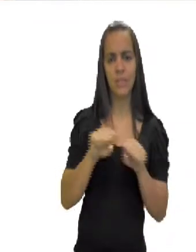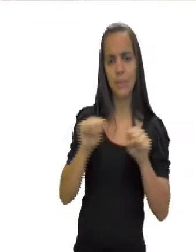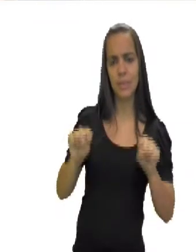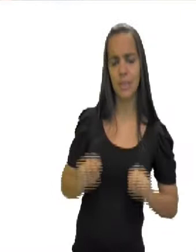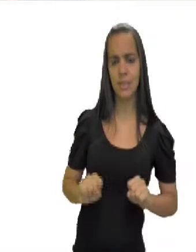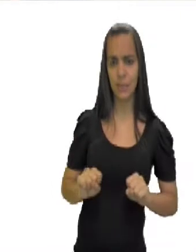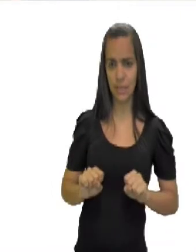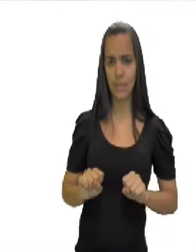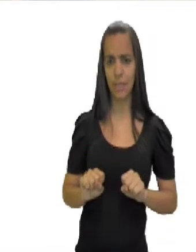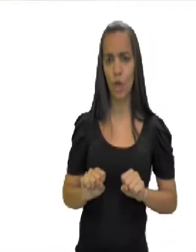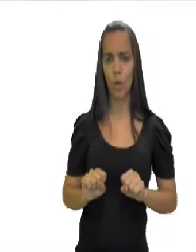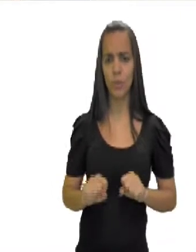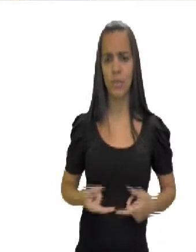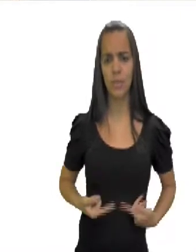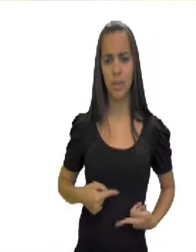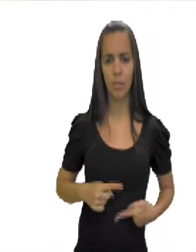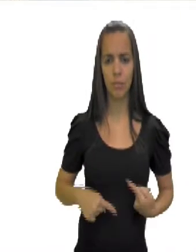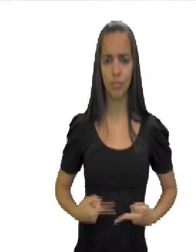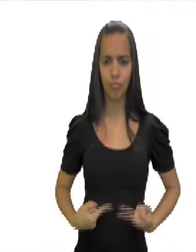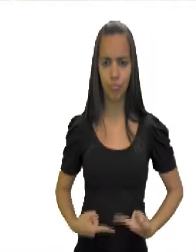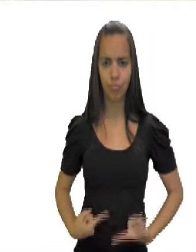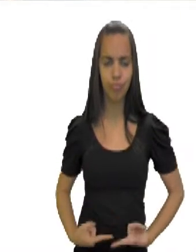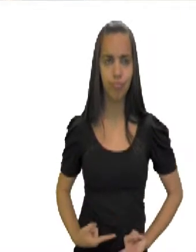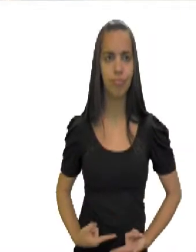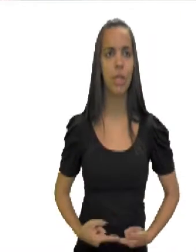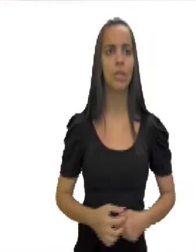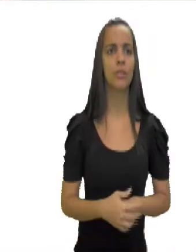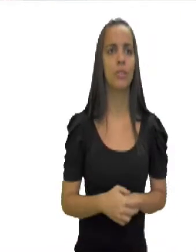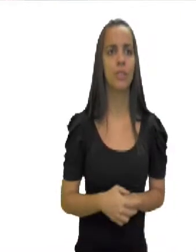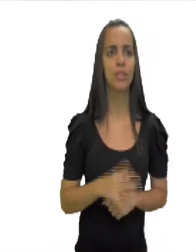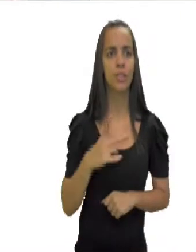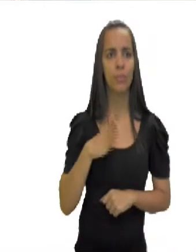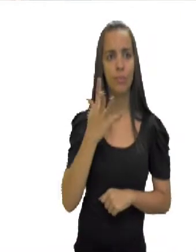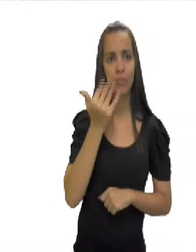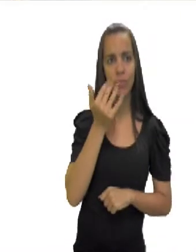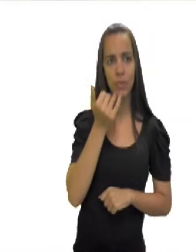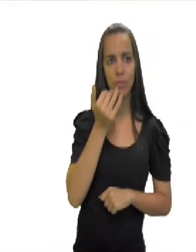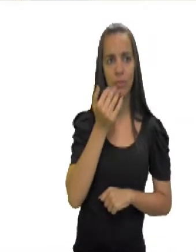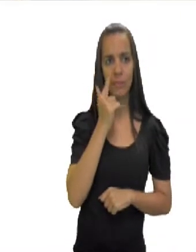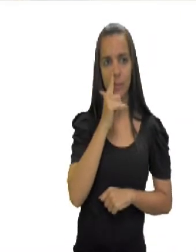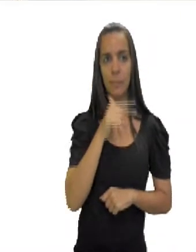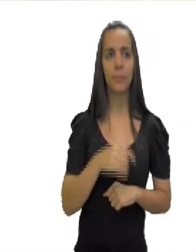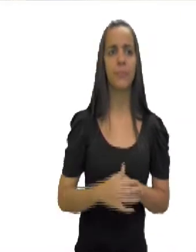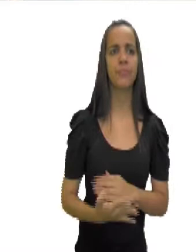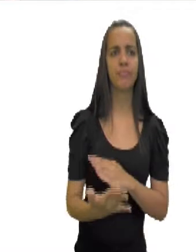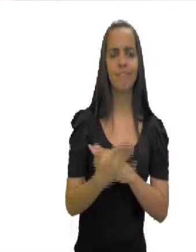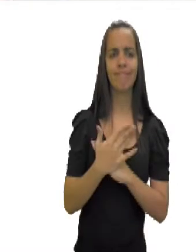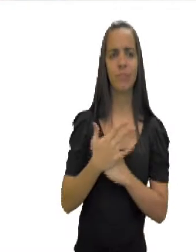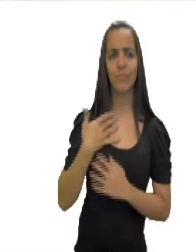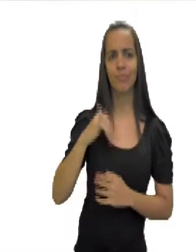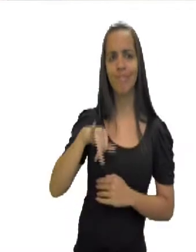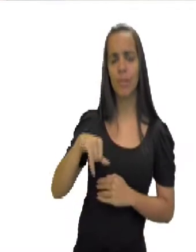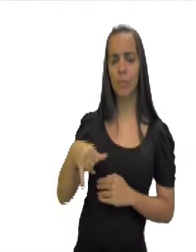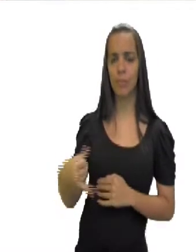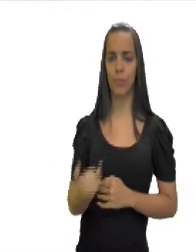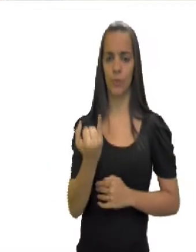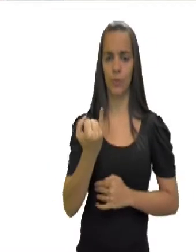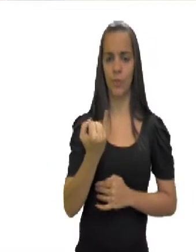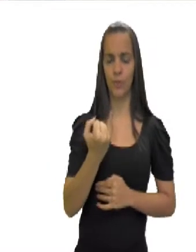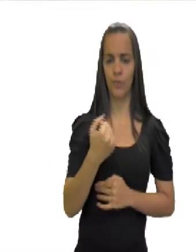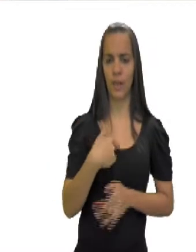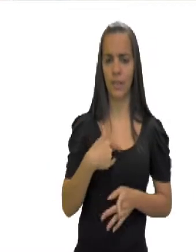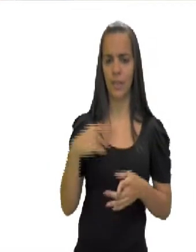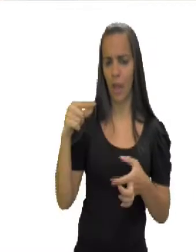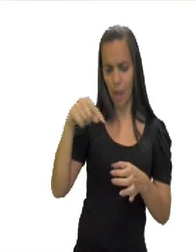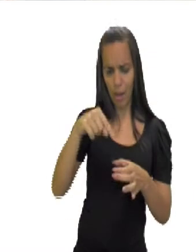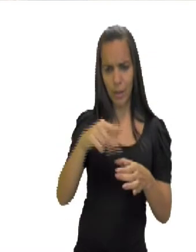do sistema digestório é digerir os alimentos e dessa maneira podemos aproveitar os nutrientes